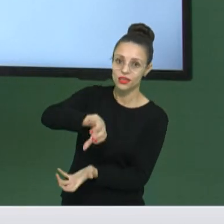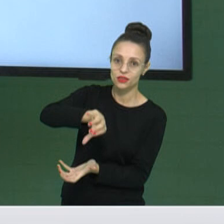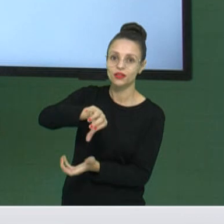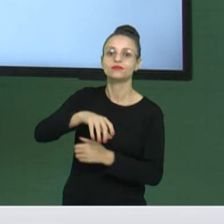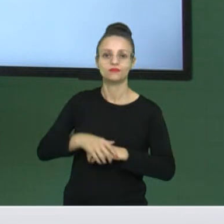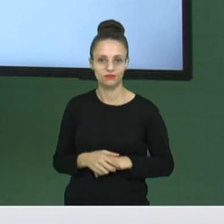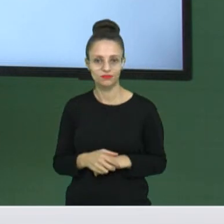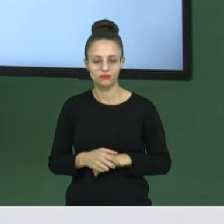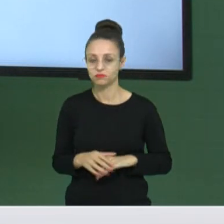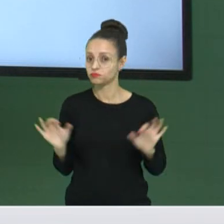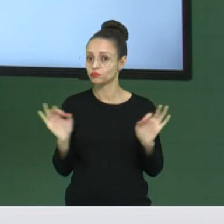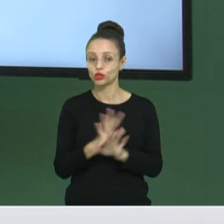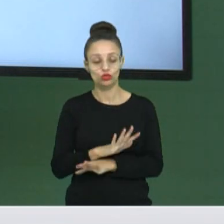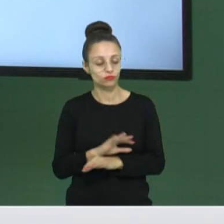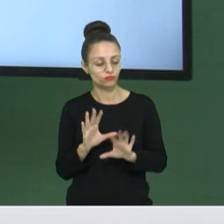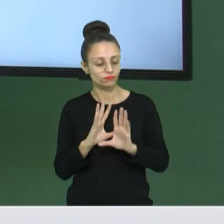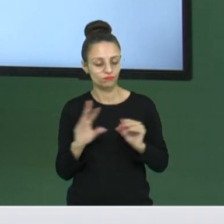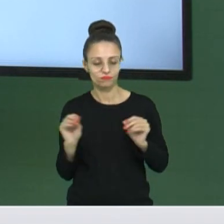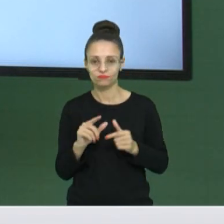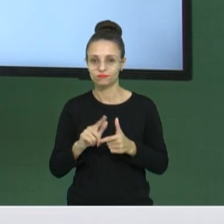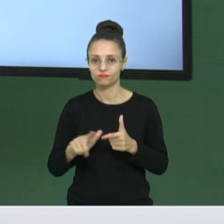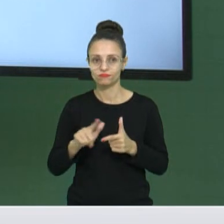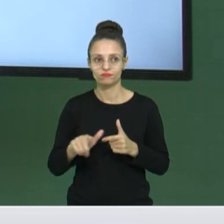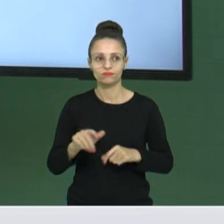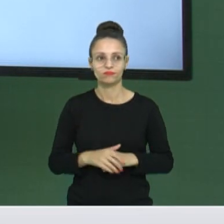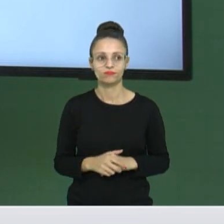boca para baixo, acabou o problema, né?